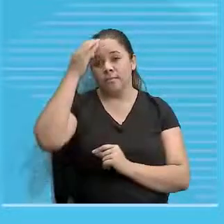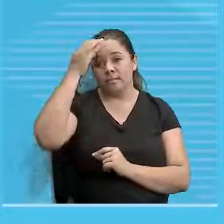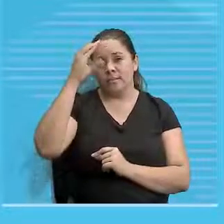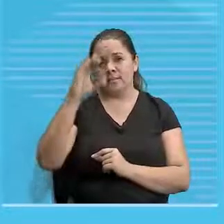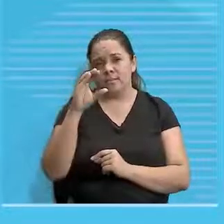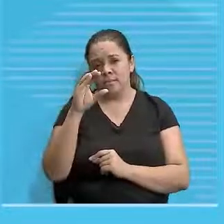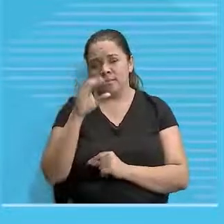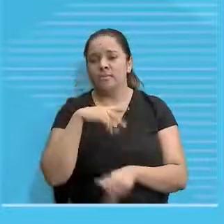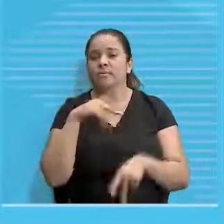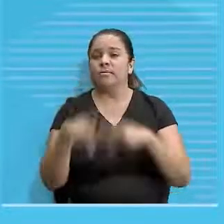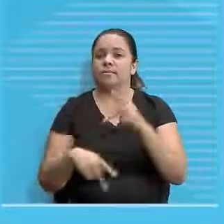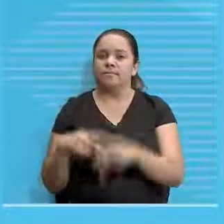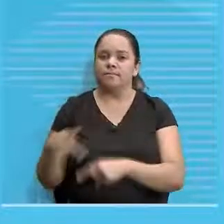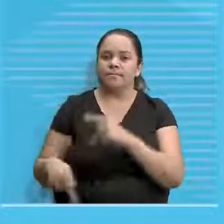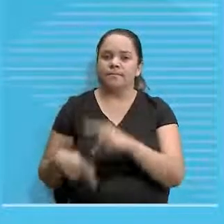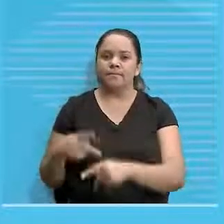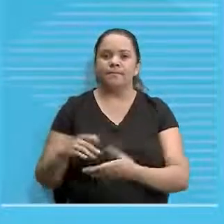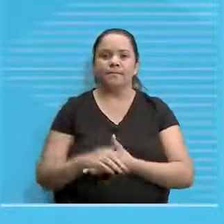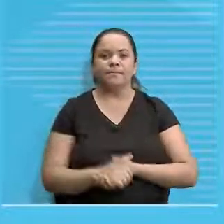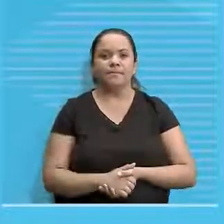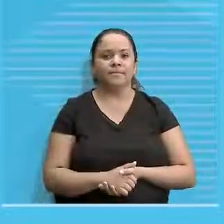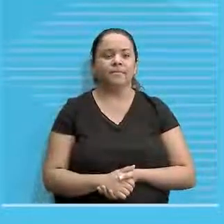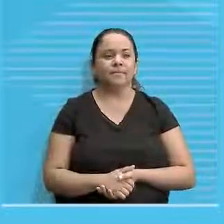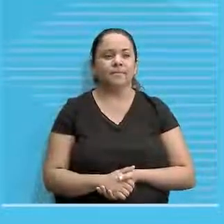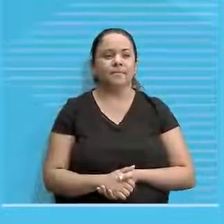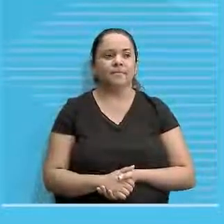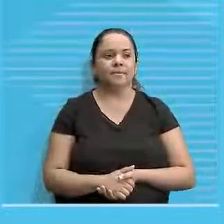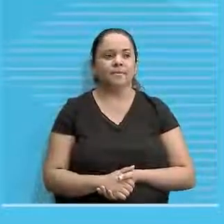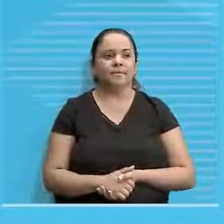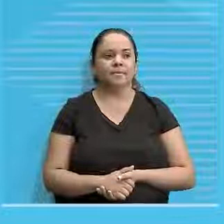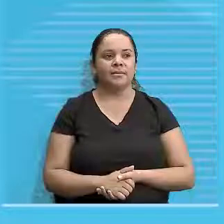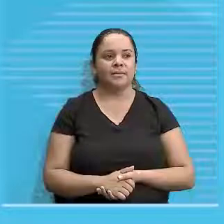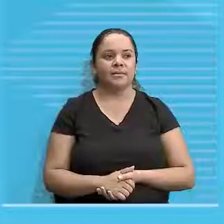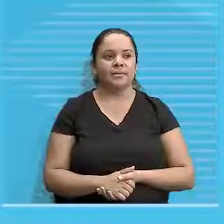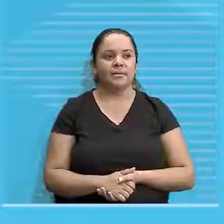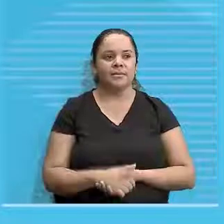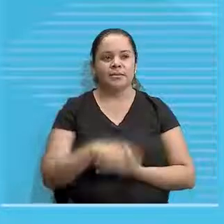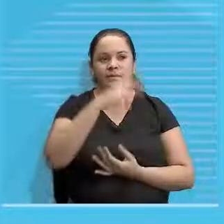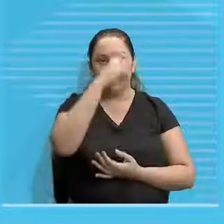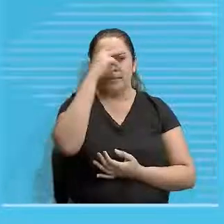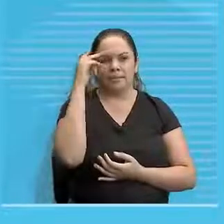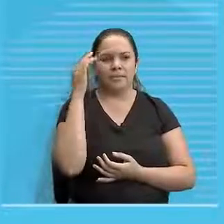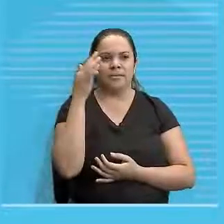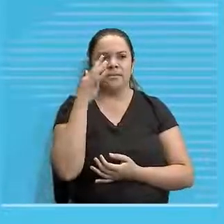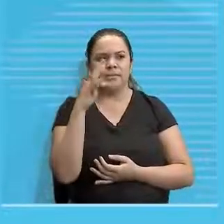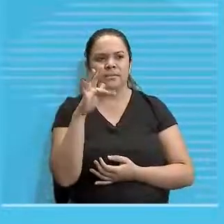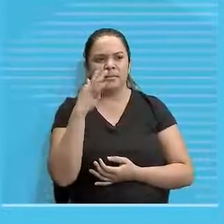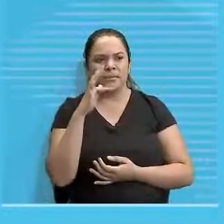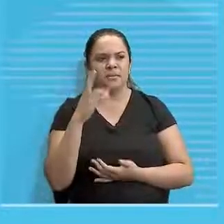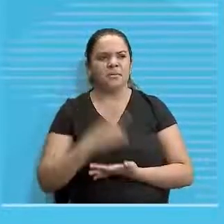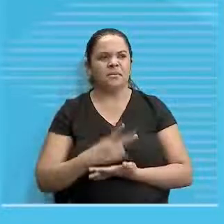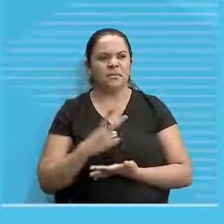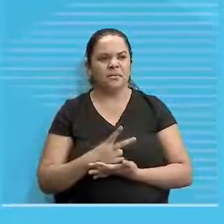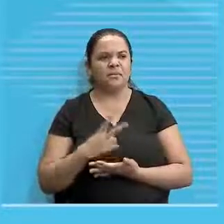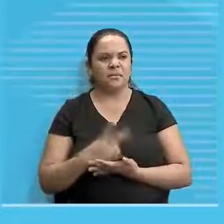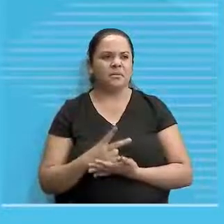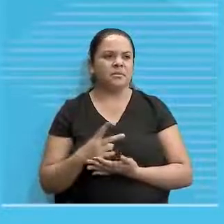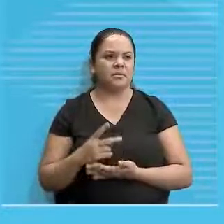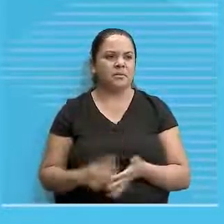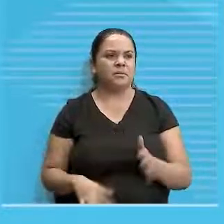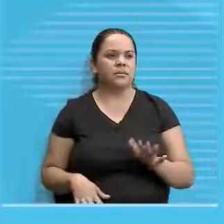daquele povo. É, da mesma forma que uma pessoa francesa, será que ela anda sempre com a baguete, o